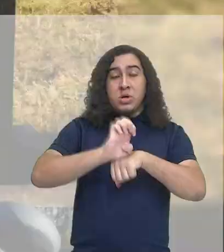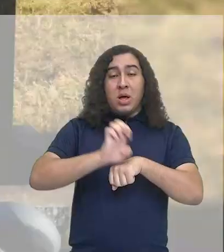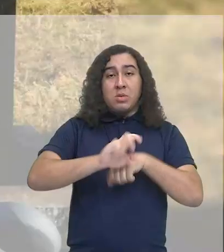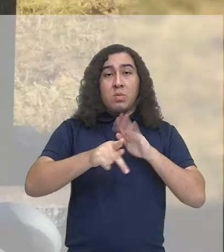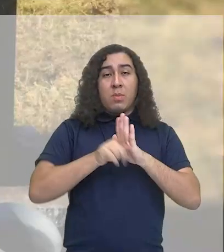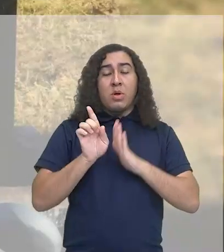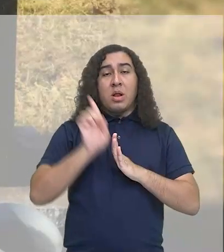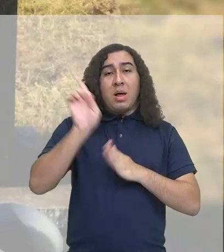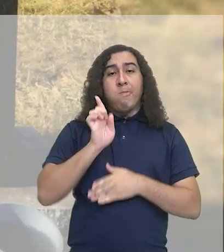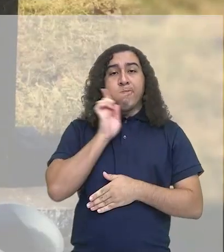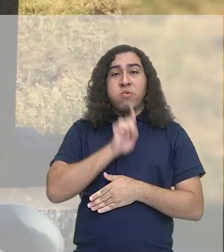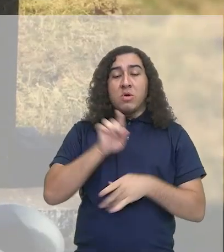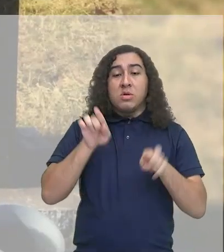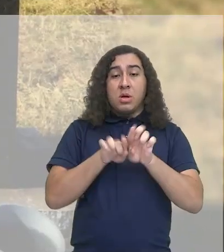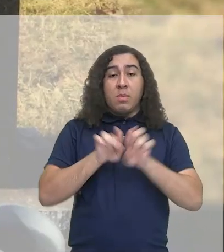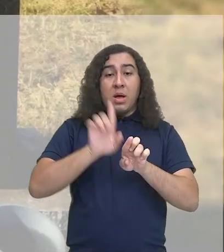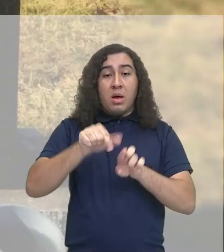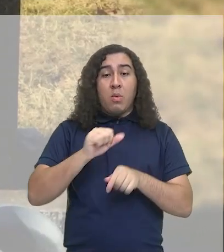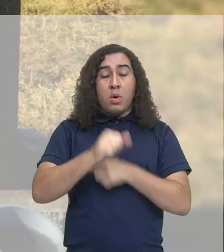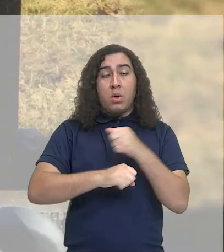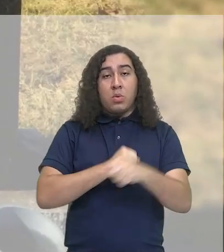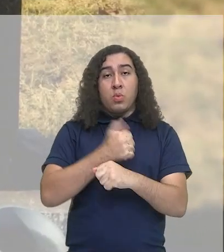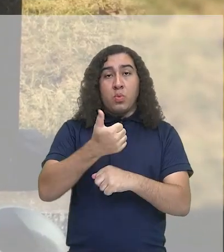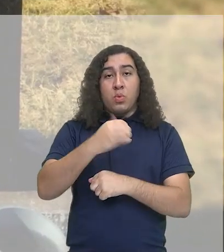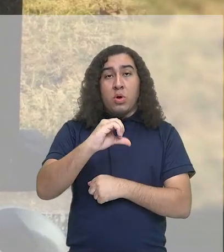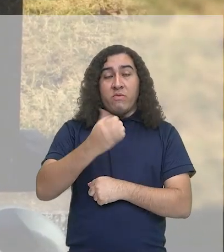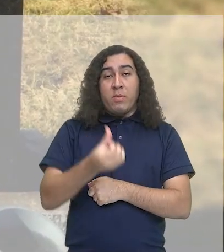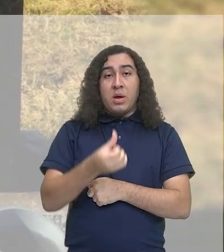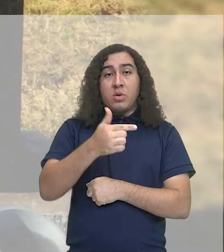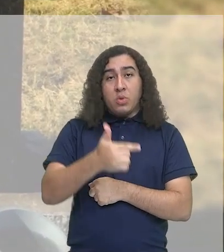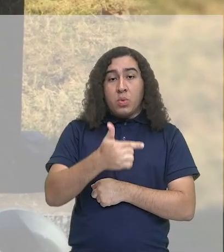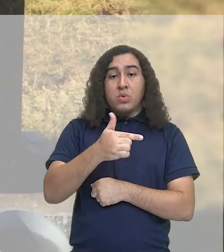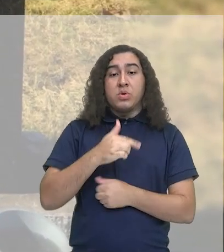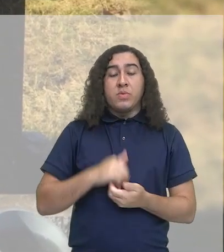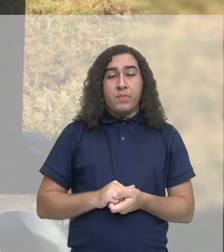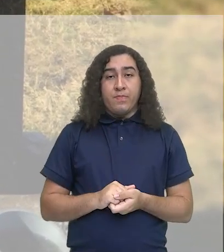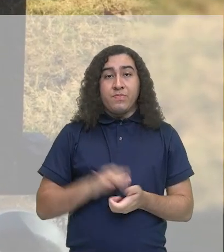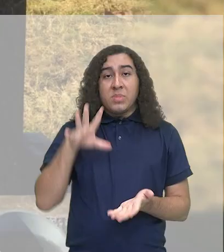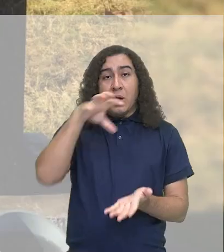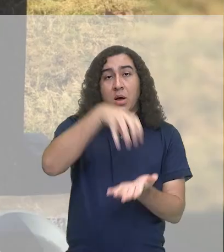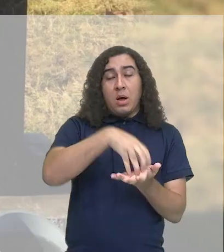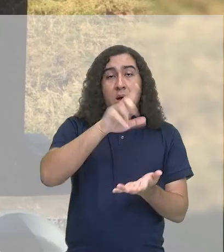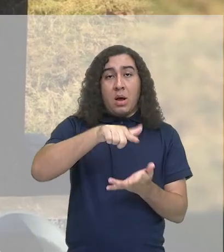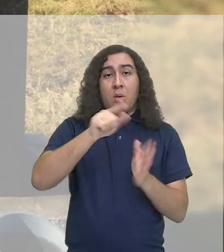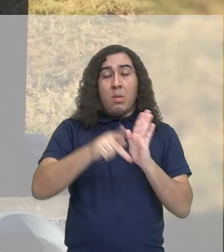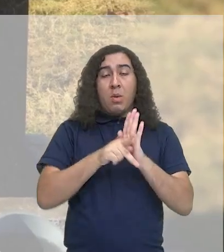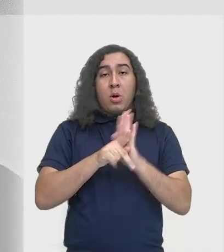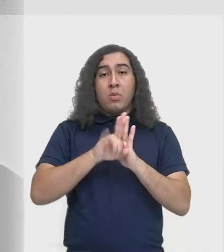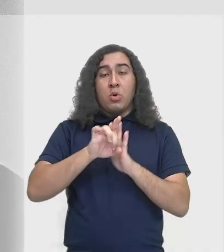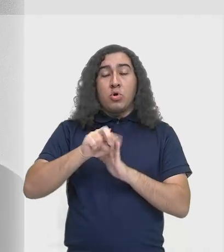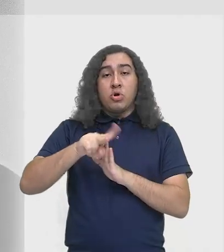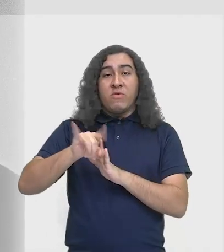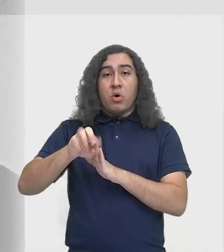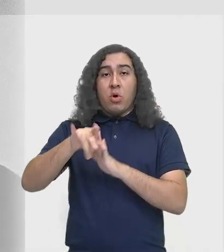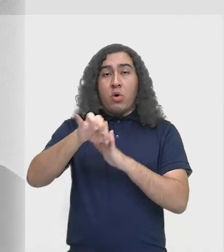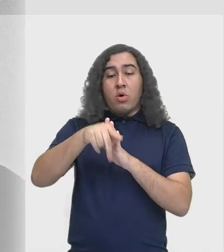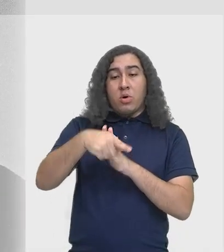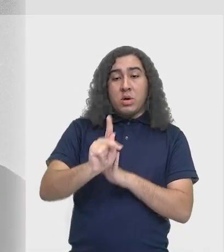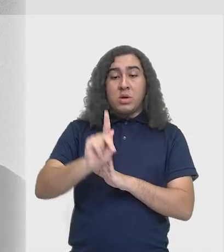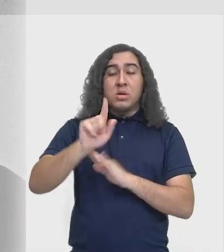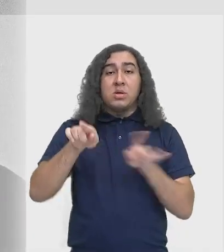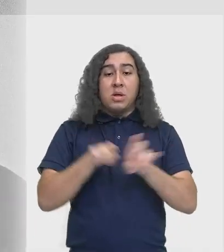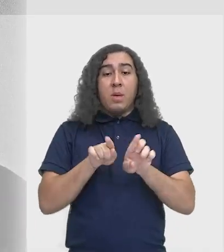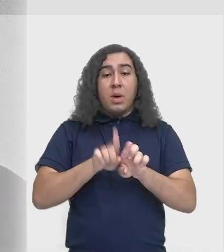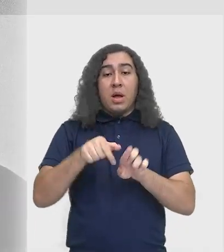Texas, e faleceu no ano de 1962, na vila de Nyack, estado de Nova York, Estados Unidos. Popularmente conhecido